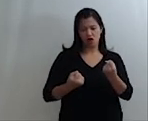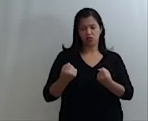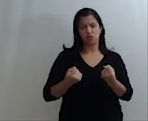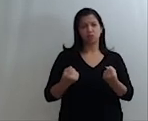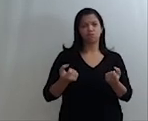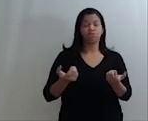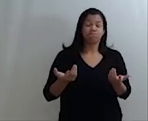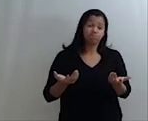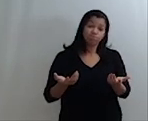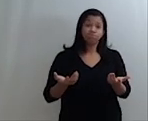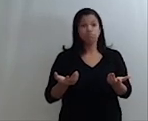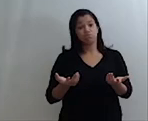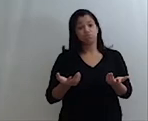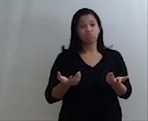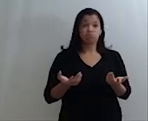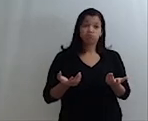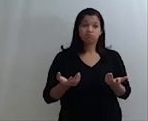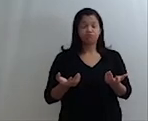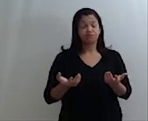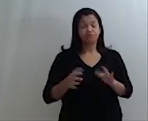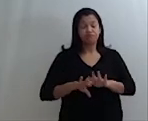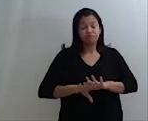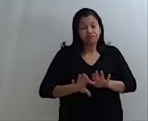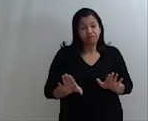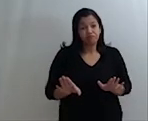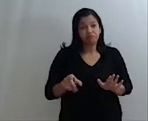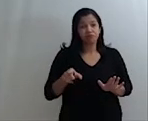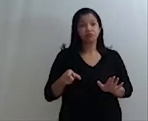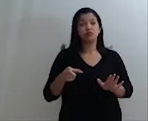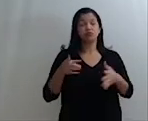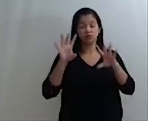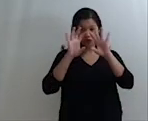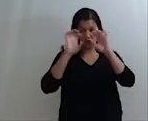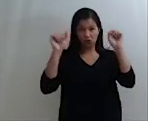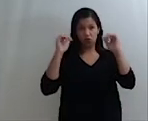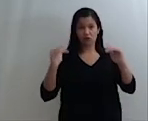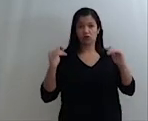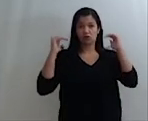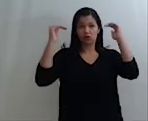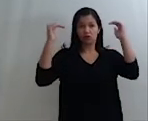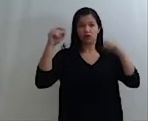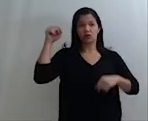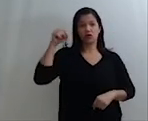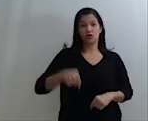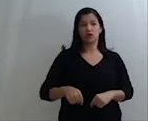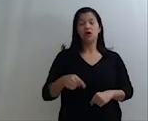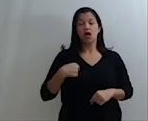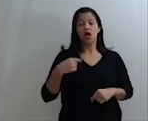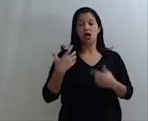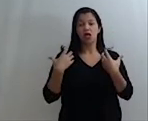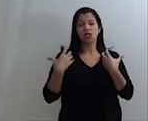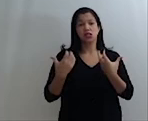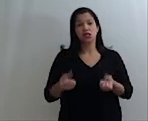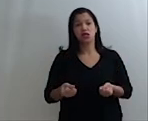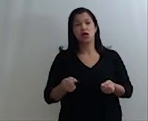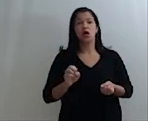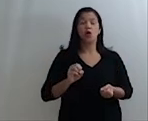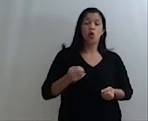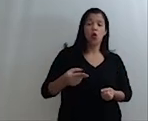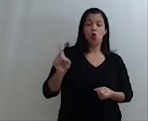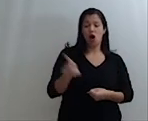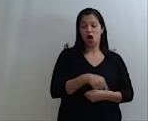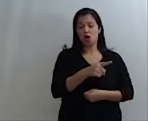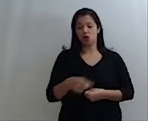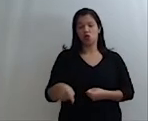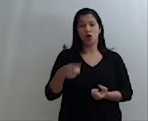portanto ou se esse Superior Tribunal Justiça reconhecesse desde logo eh a causa de diminuição ou se geramente anulasse o acórdão